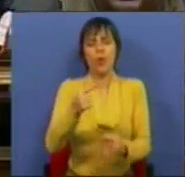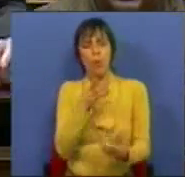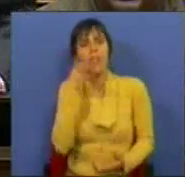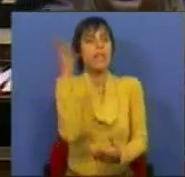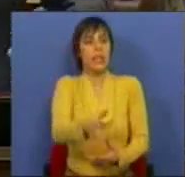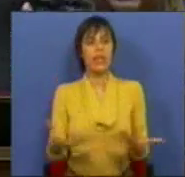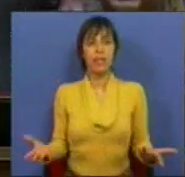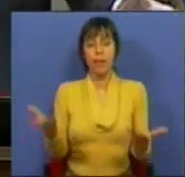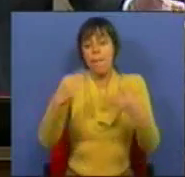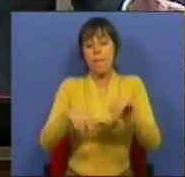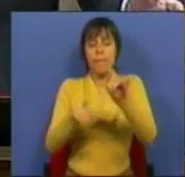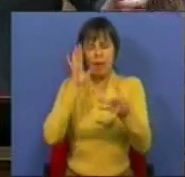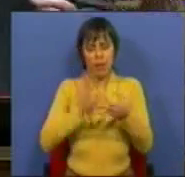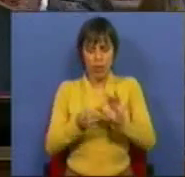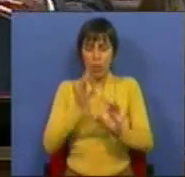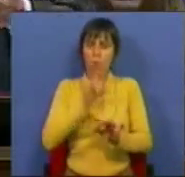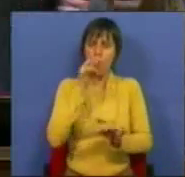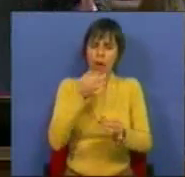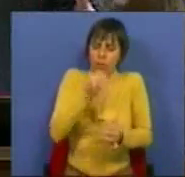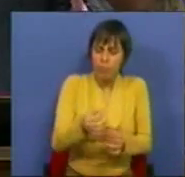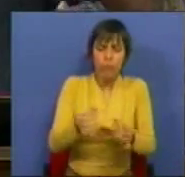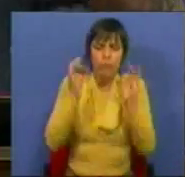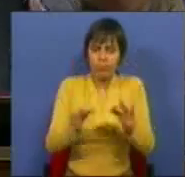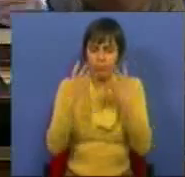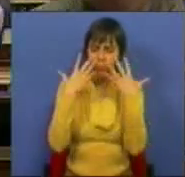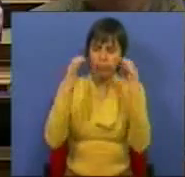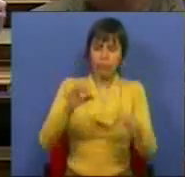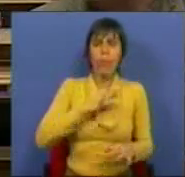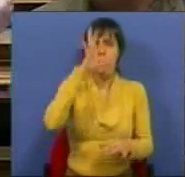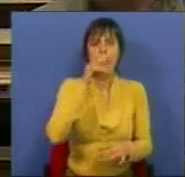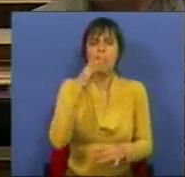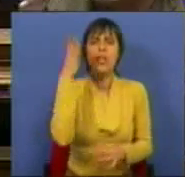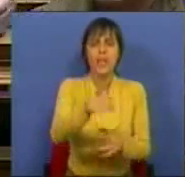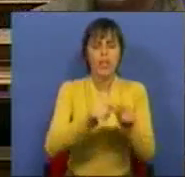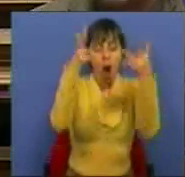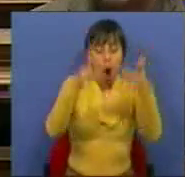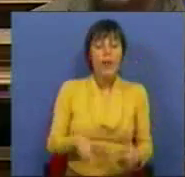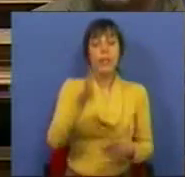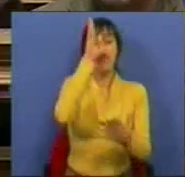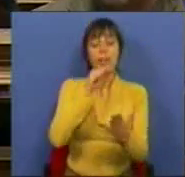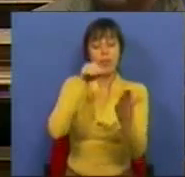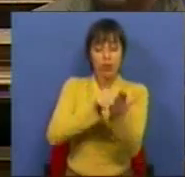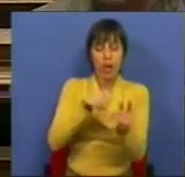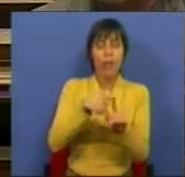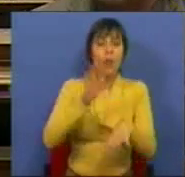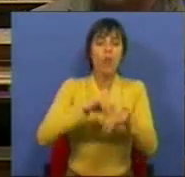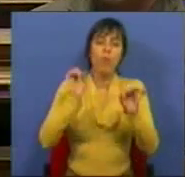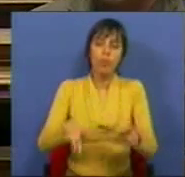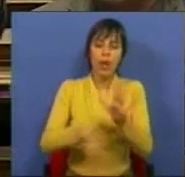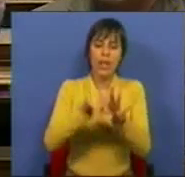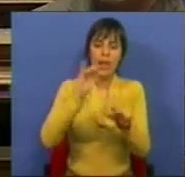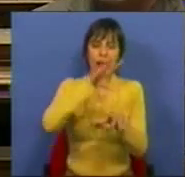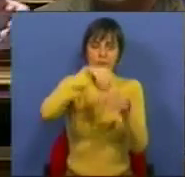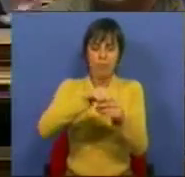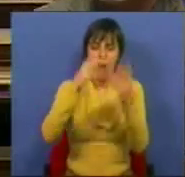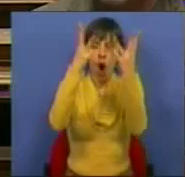invocar. Além do mais, a incoerência do Sr. Ministro é total, porque vem-nos aqui dizer que no Orçamento de Estado, e a pretexto da Lei de